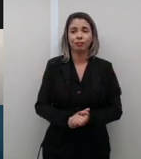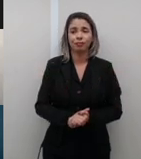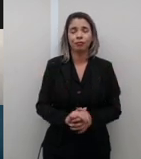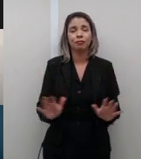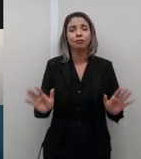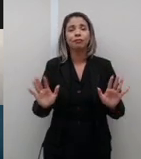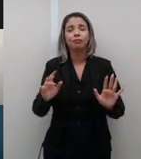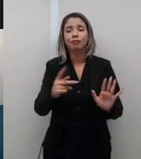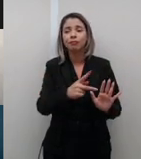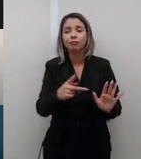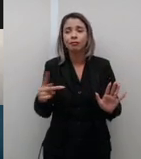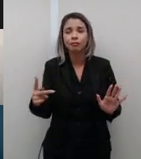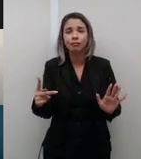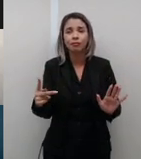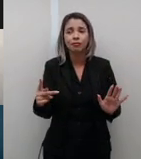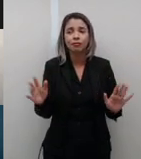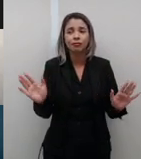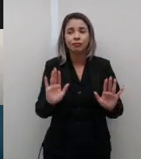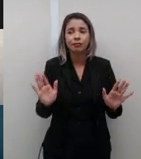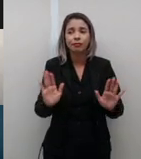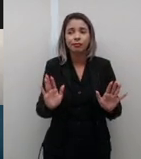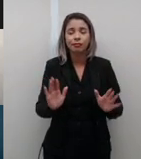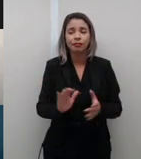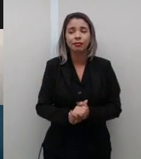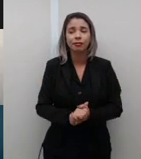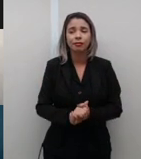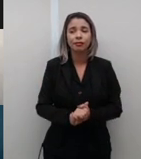Senhor presidente, pois não?